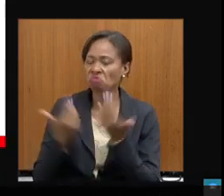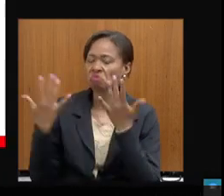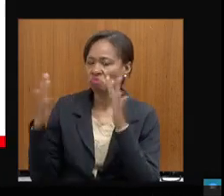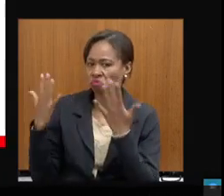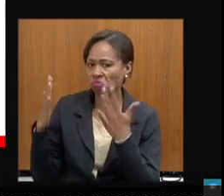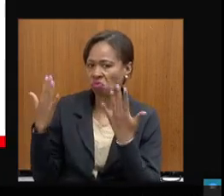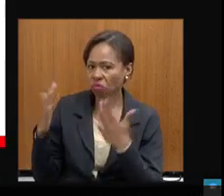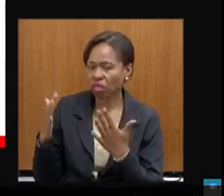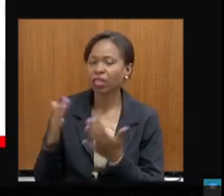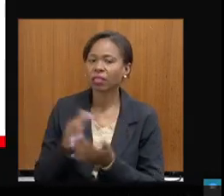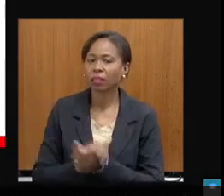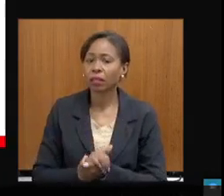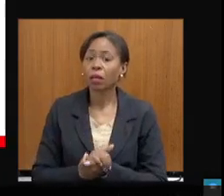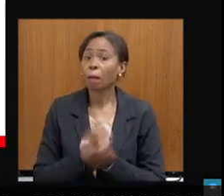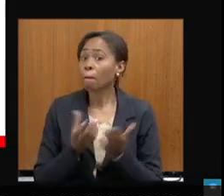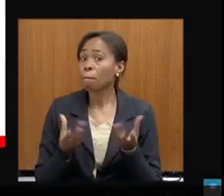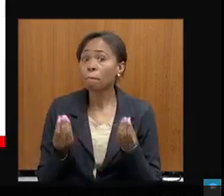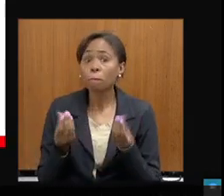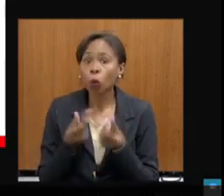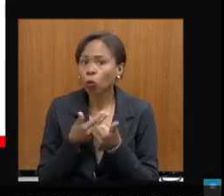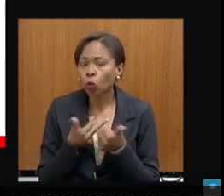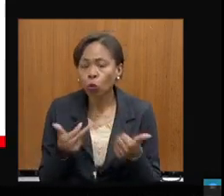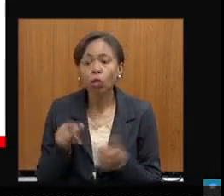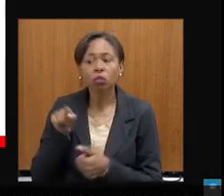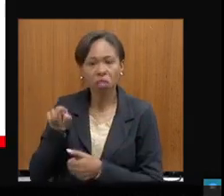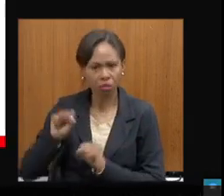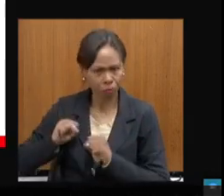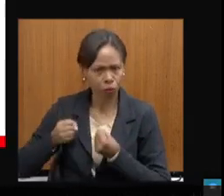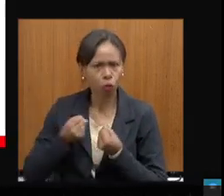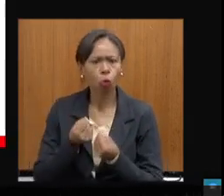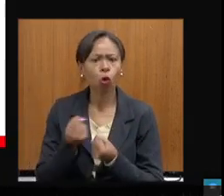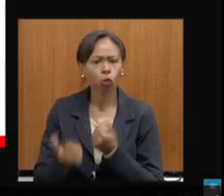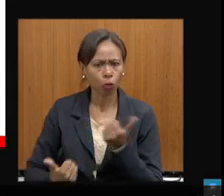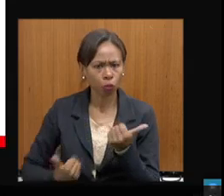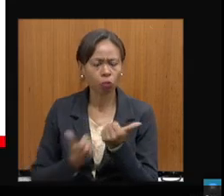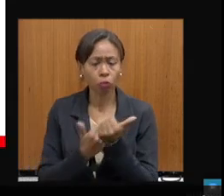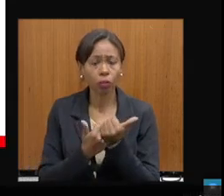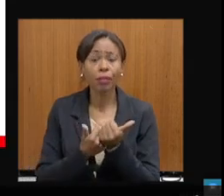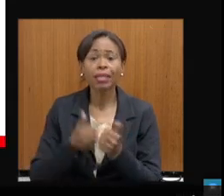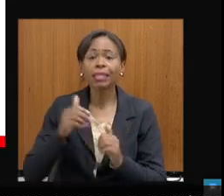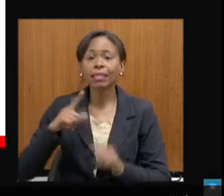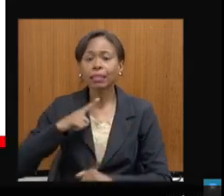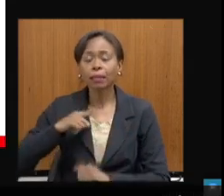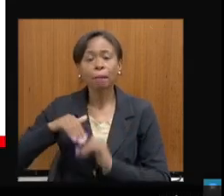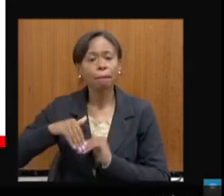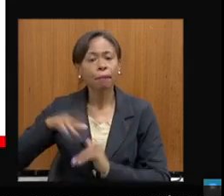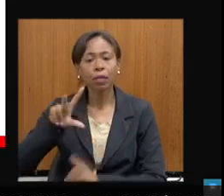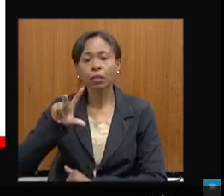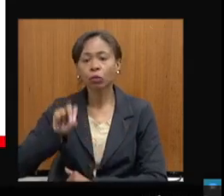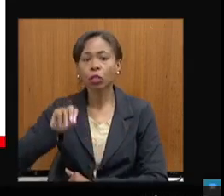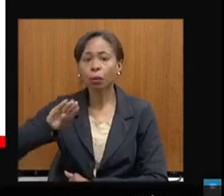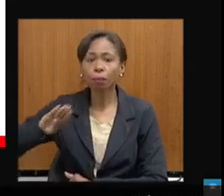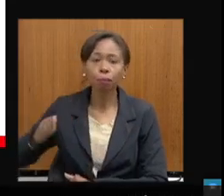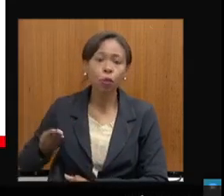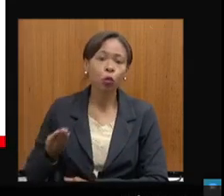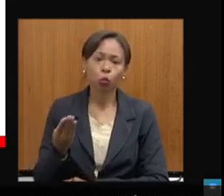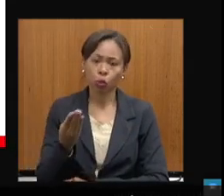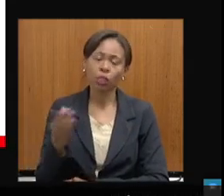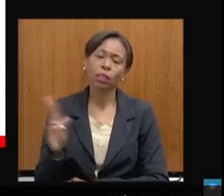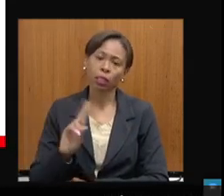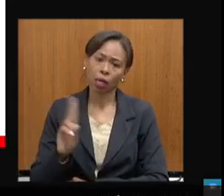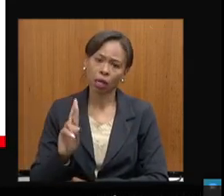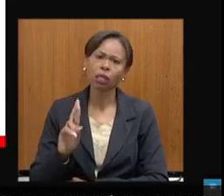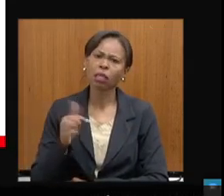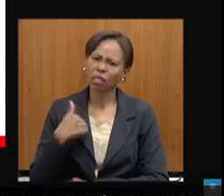diz que tá aí é devido ao esforço que o senhor teve nós temos aí mais de 50 bilhões de reais eu